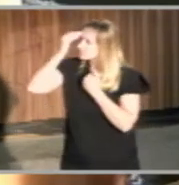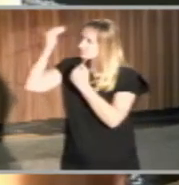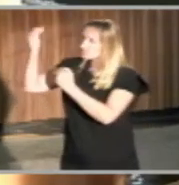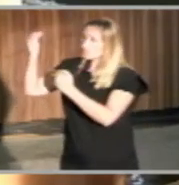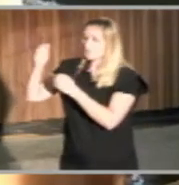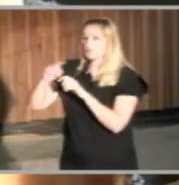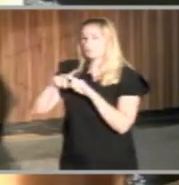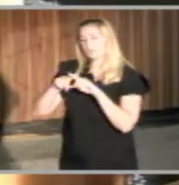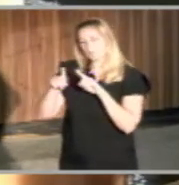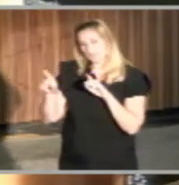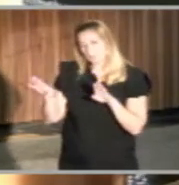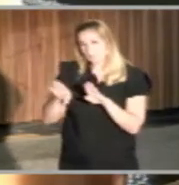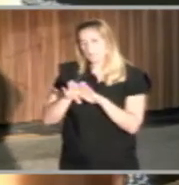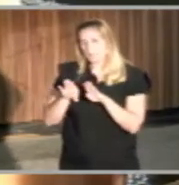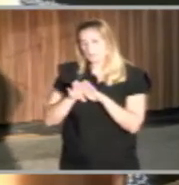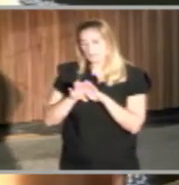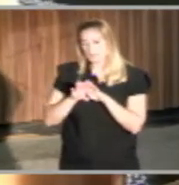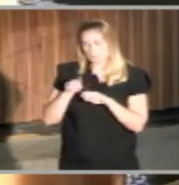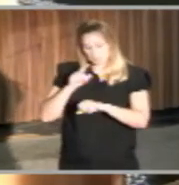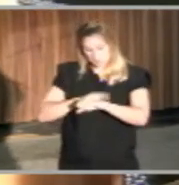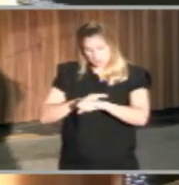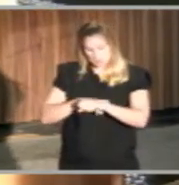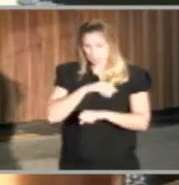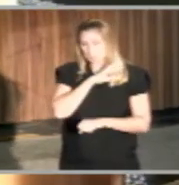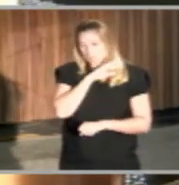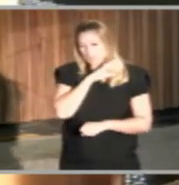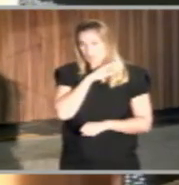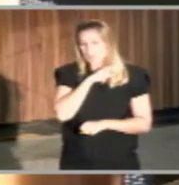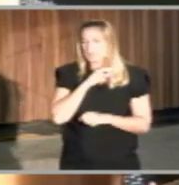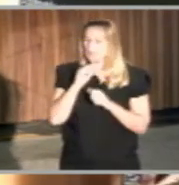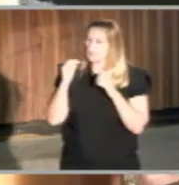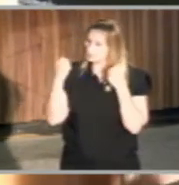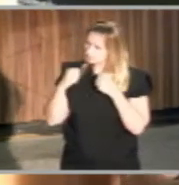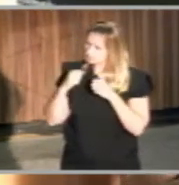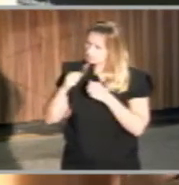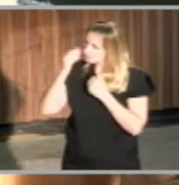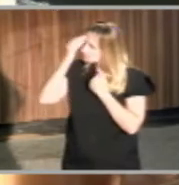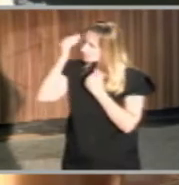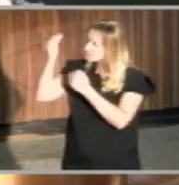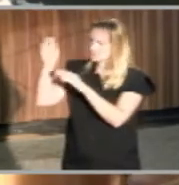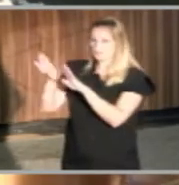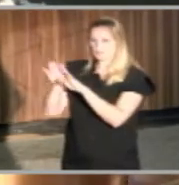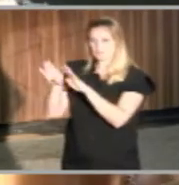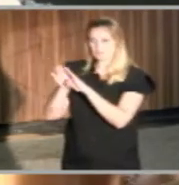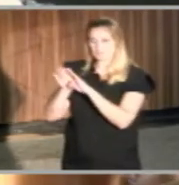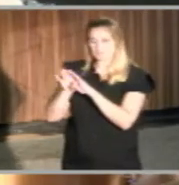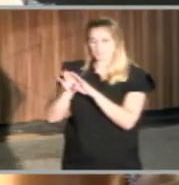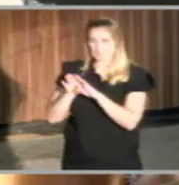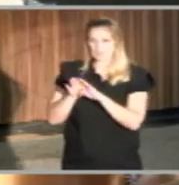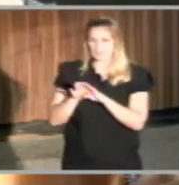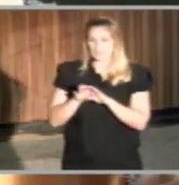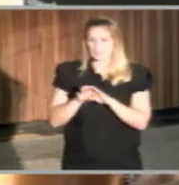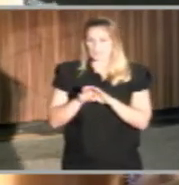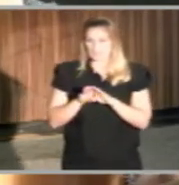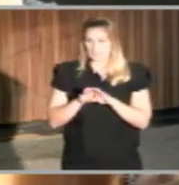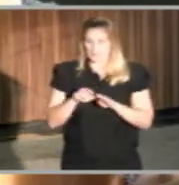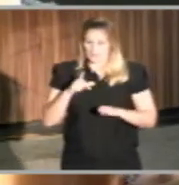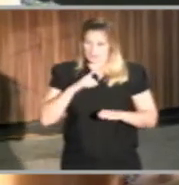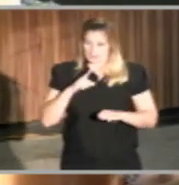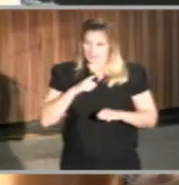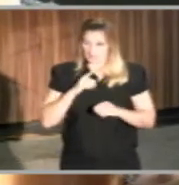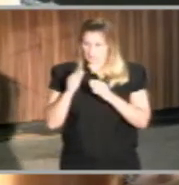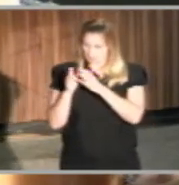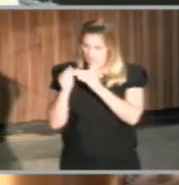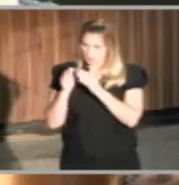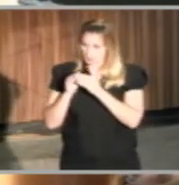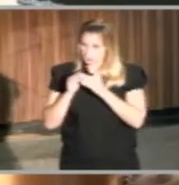certeza de que Ele é por nós. E se Ele é por nós, quem será contra nós? Eu sei que além desses pedidos que estão aqui, tem